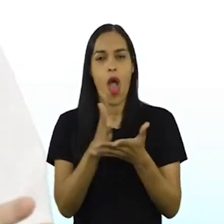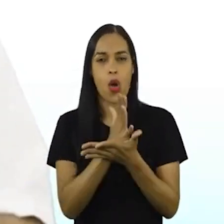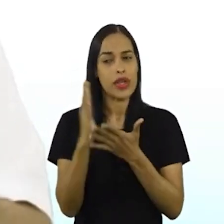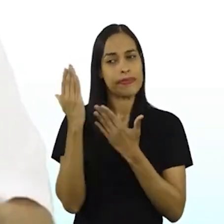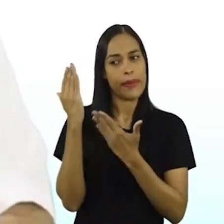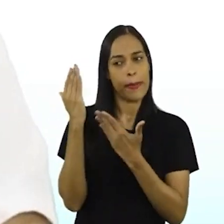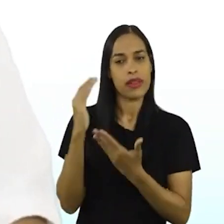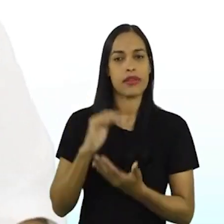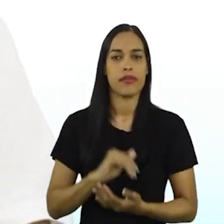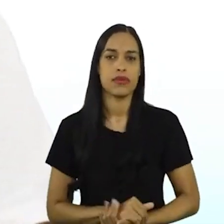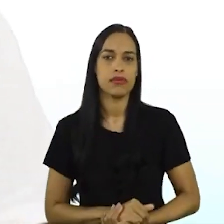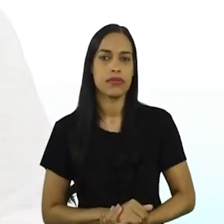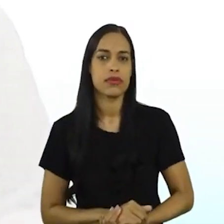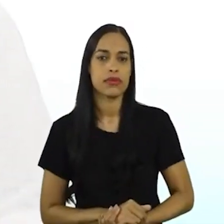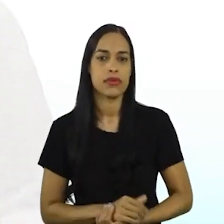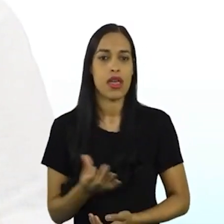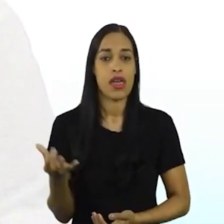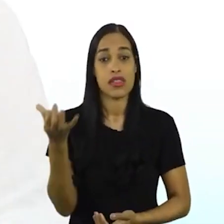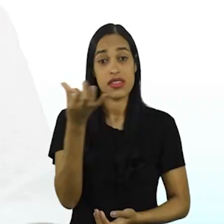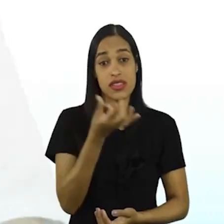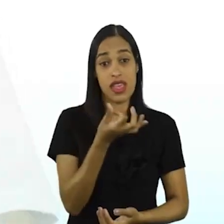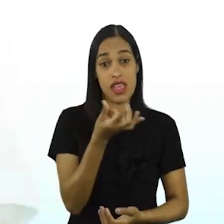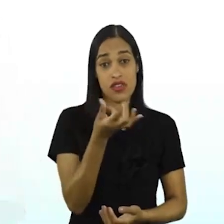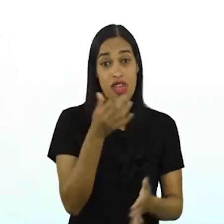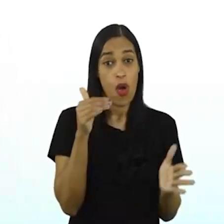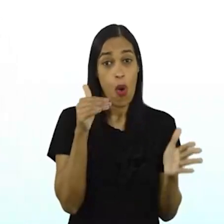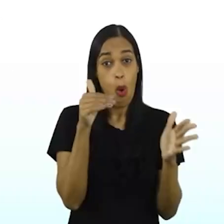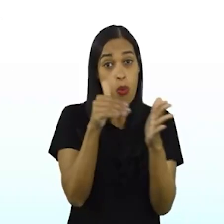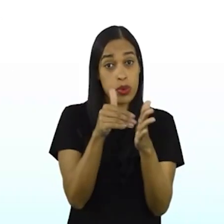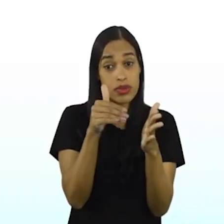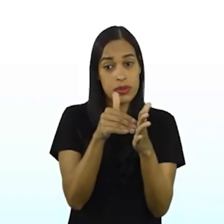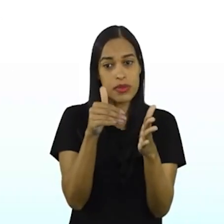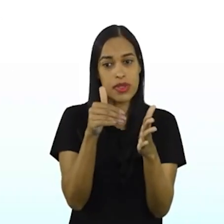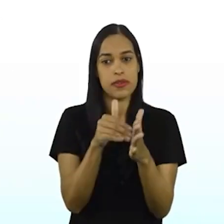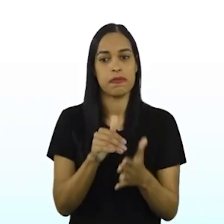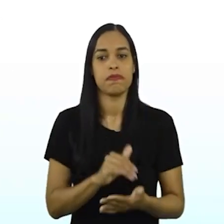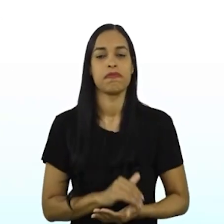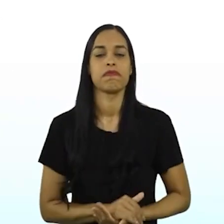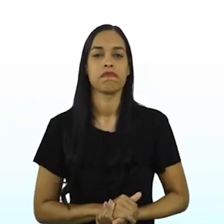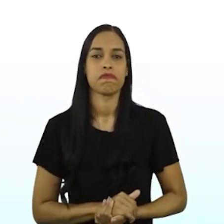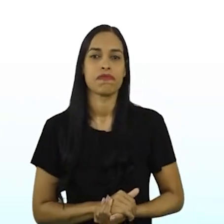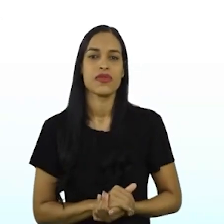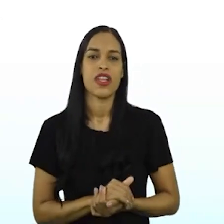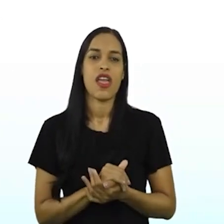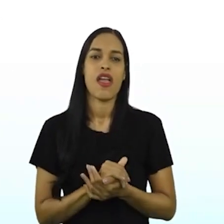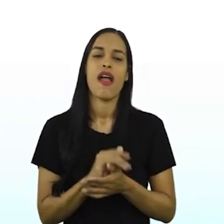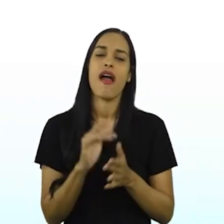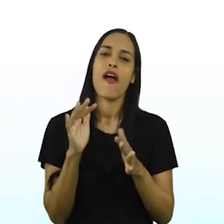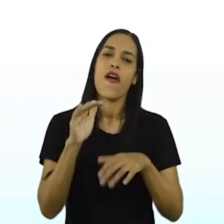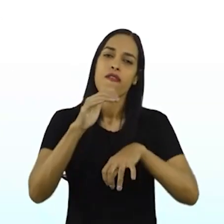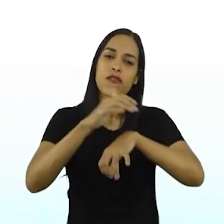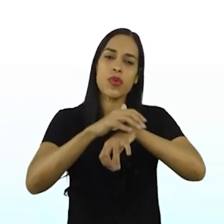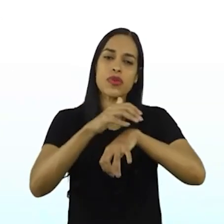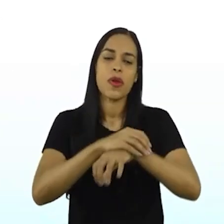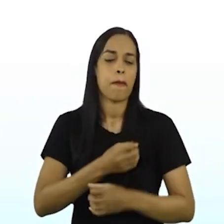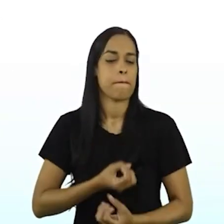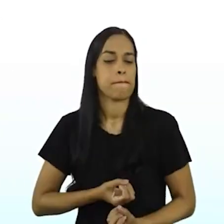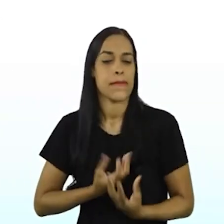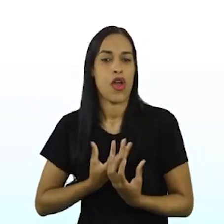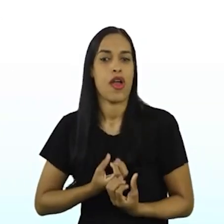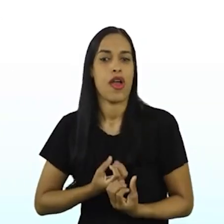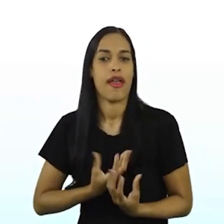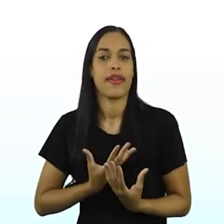também. A sexta função, né, e última, é a função poética, ela também é chamada de